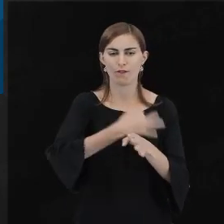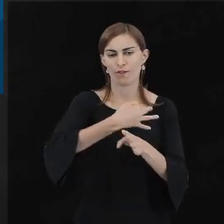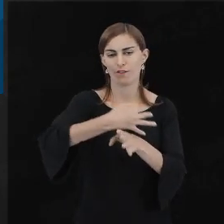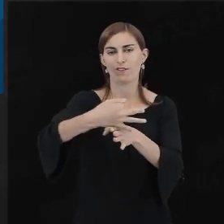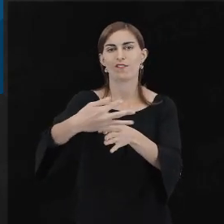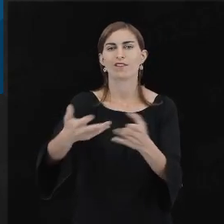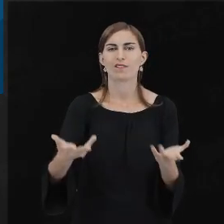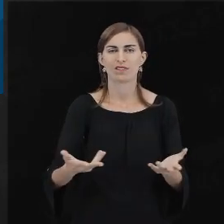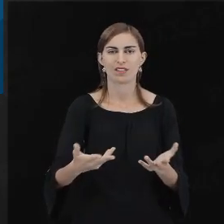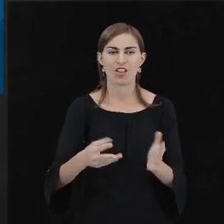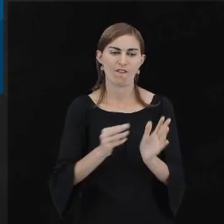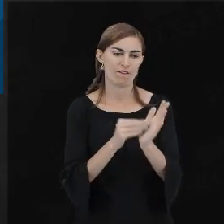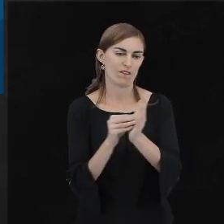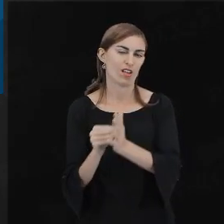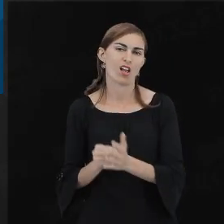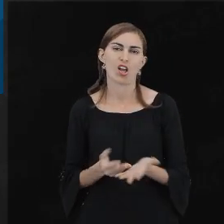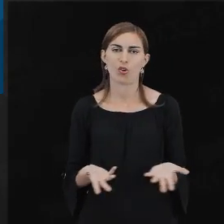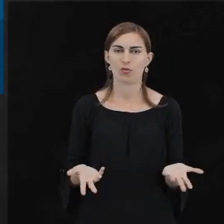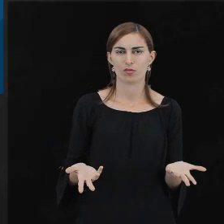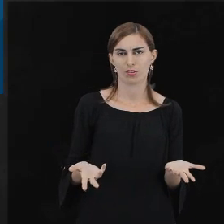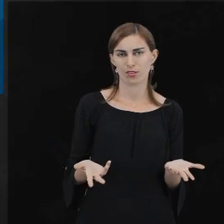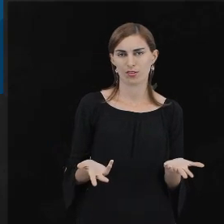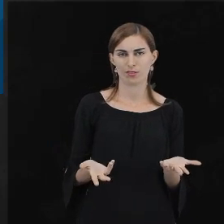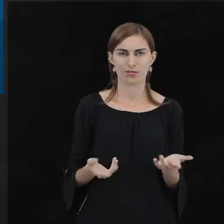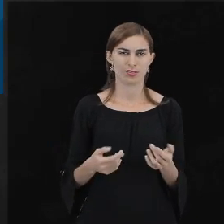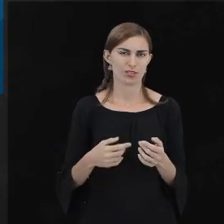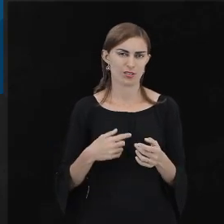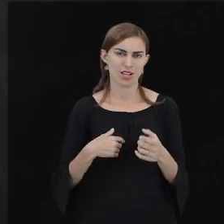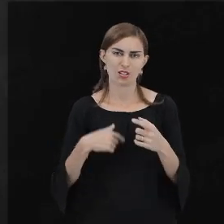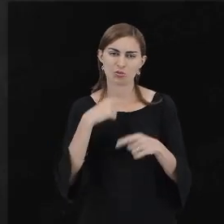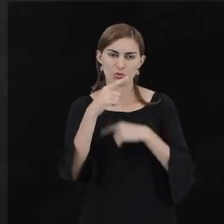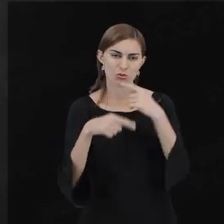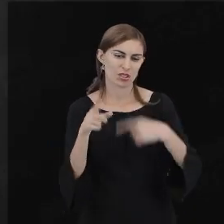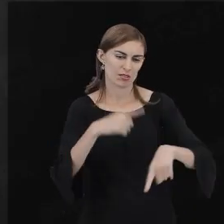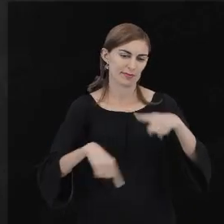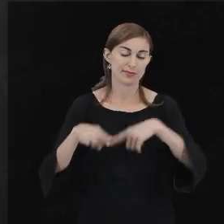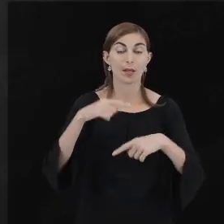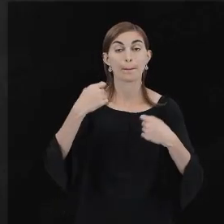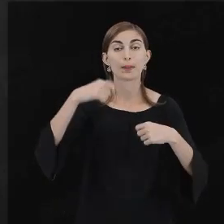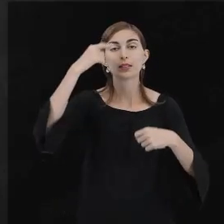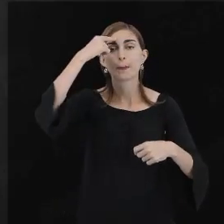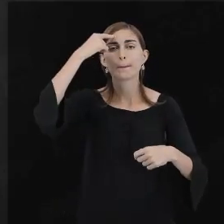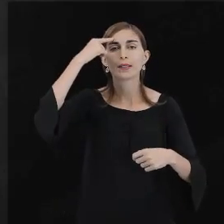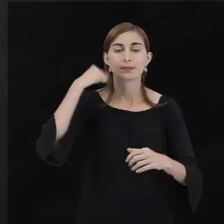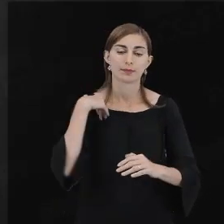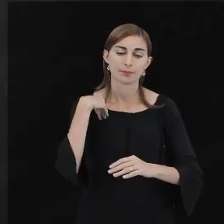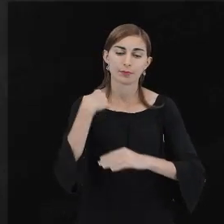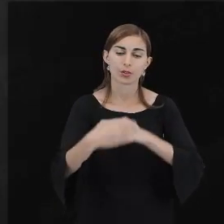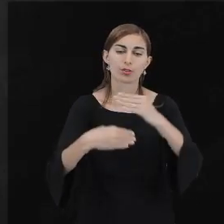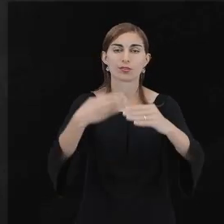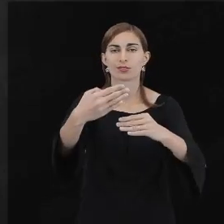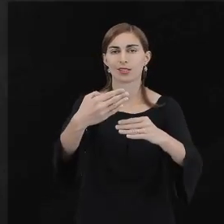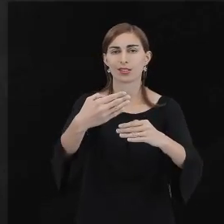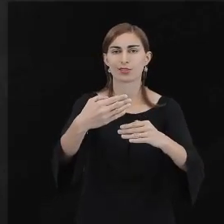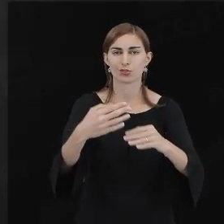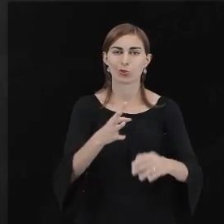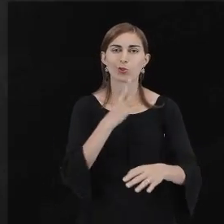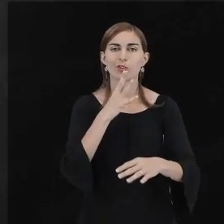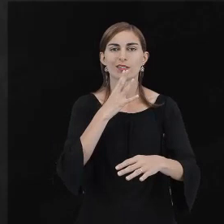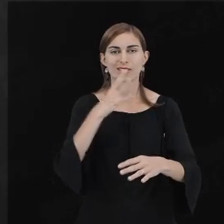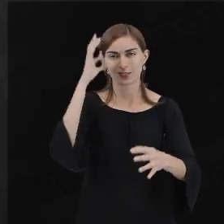acontecer para eu contemplar o meu estudante em todas as suas dimensões e não apenas nas suas